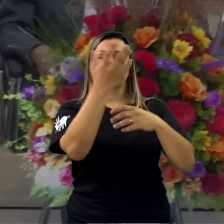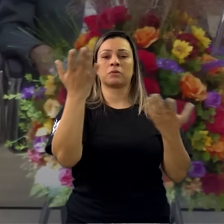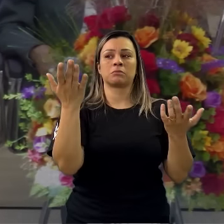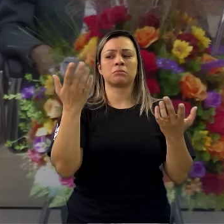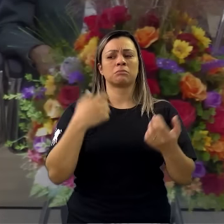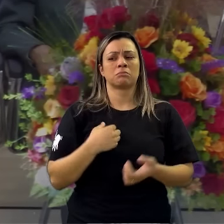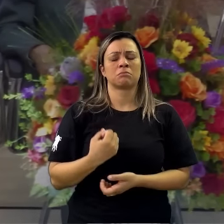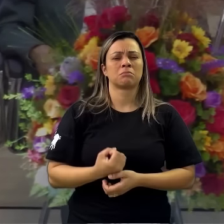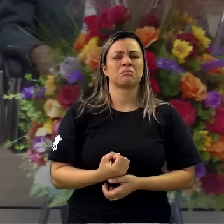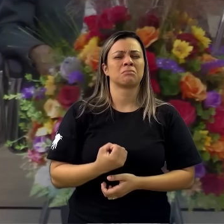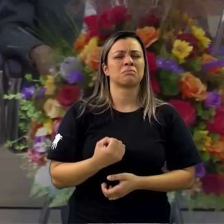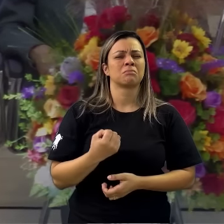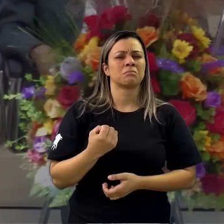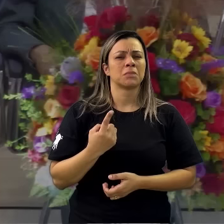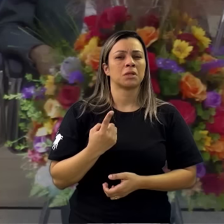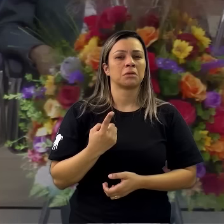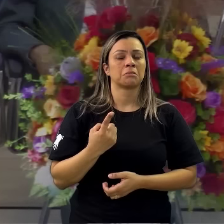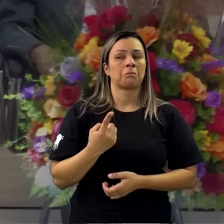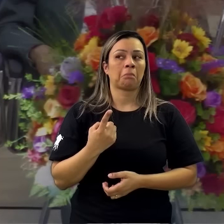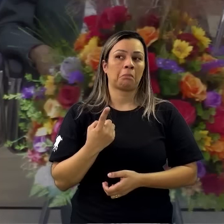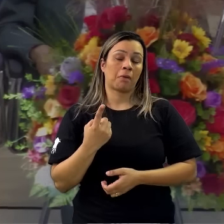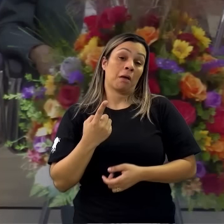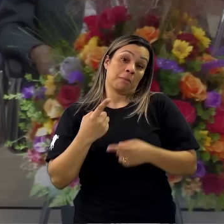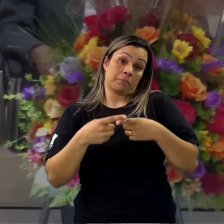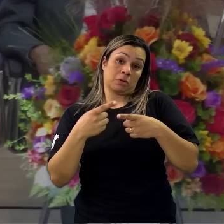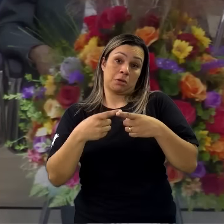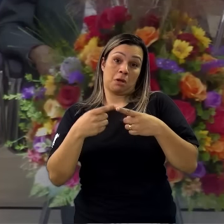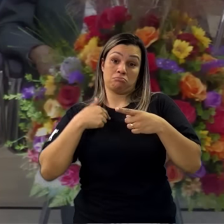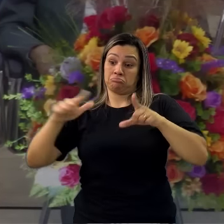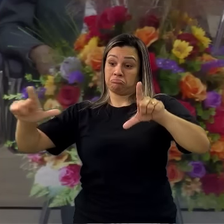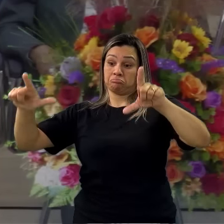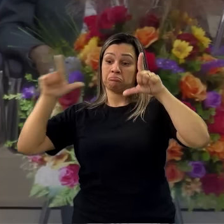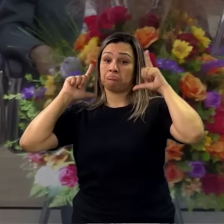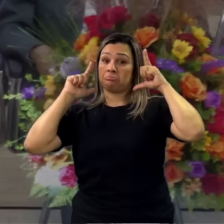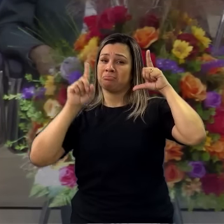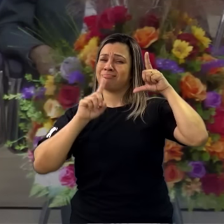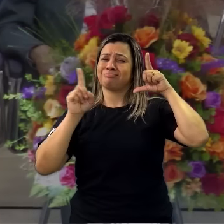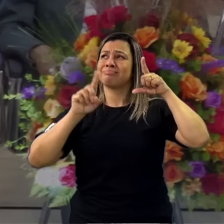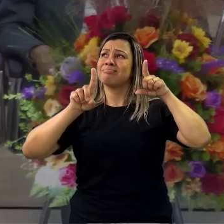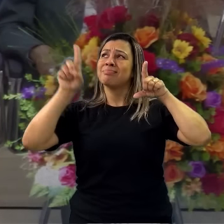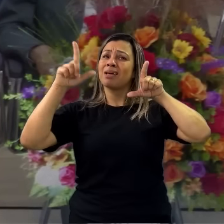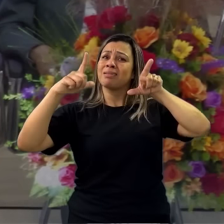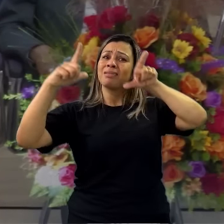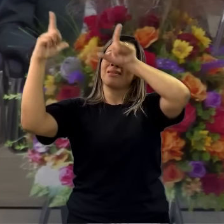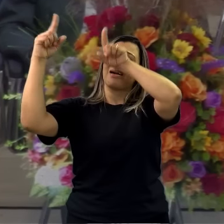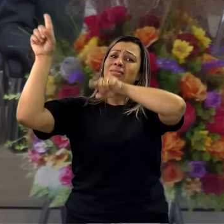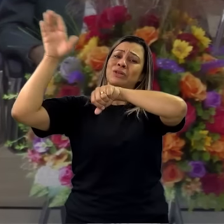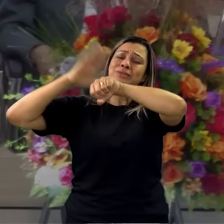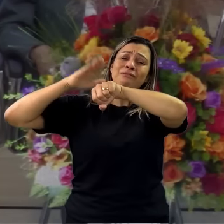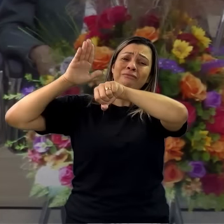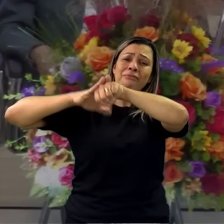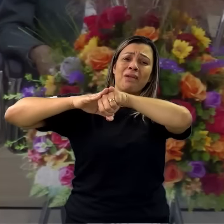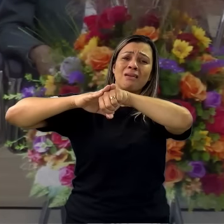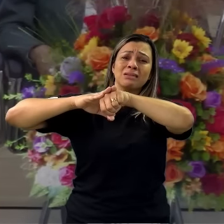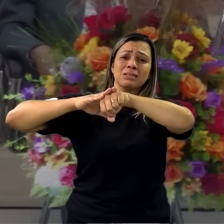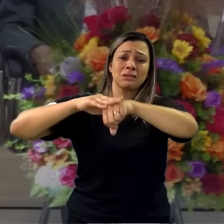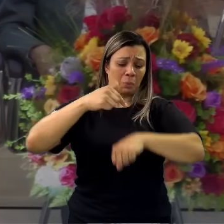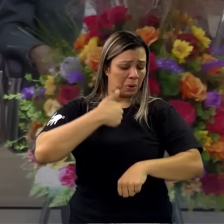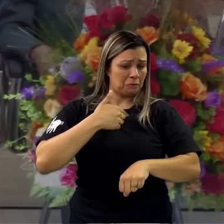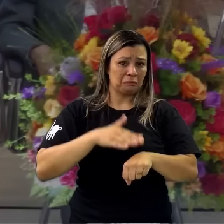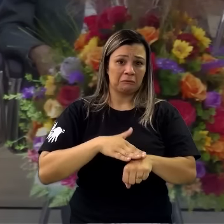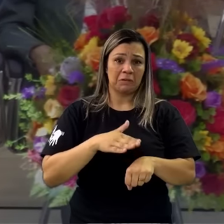a minha palavra não me leve a mal mas tem coisas que acontece não é nem por tudo de quem tá com o microfone na mão tá tendo